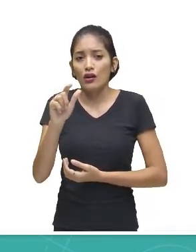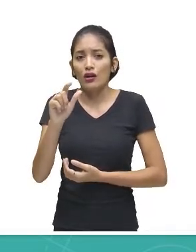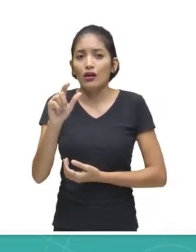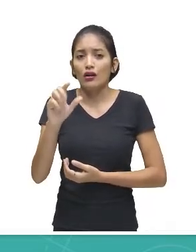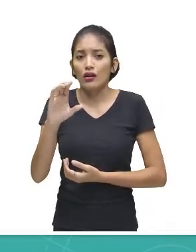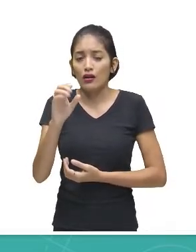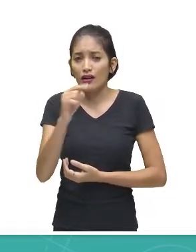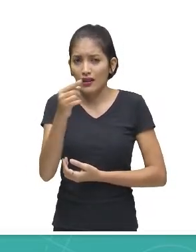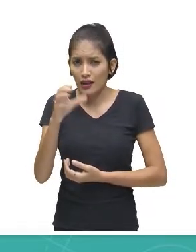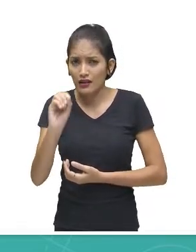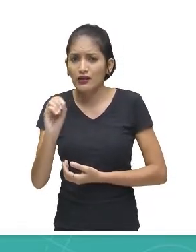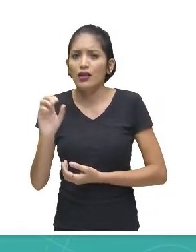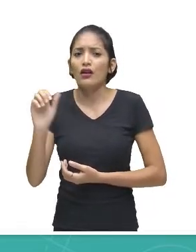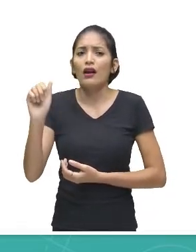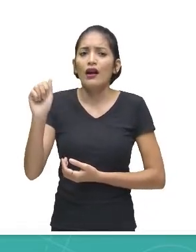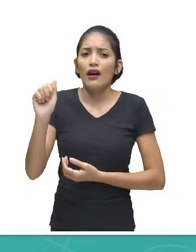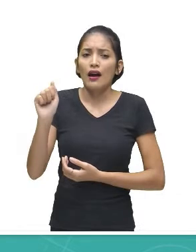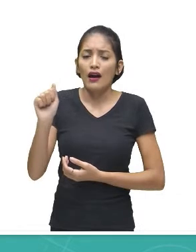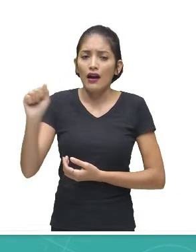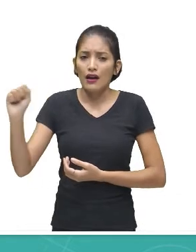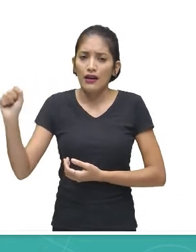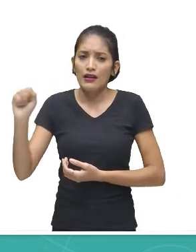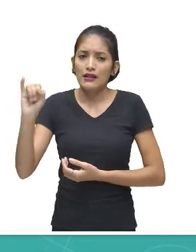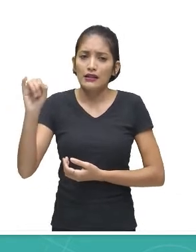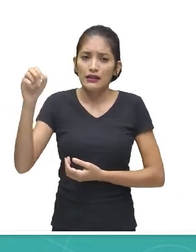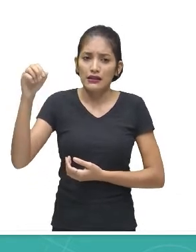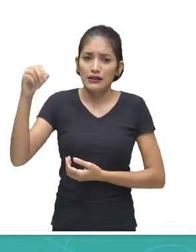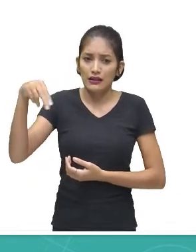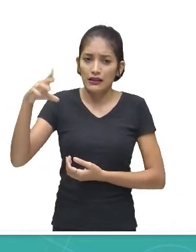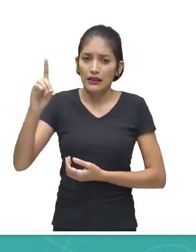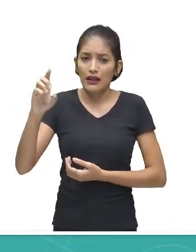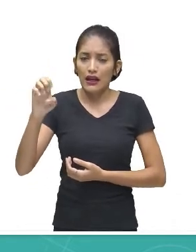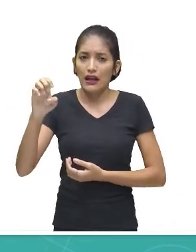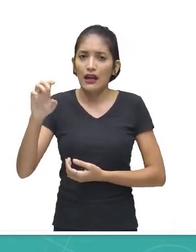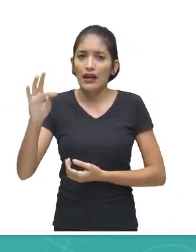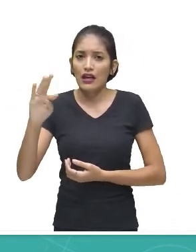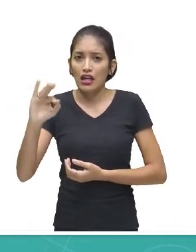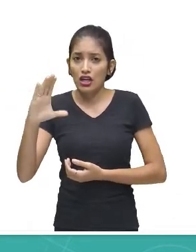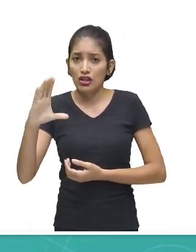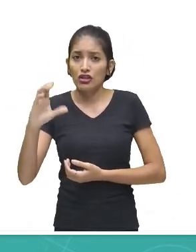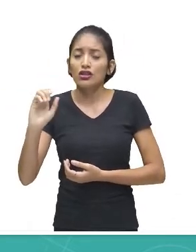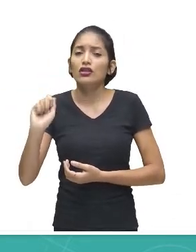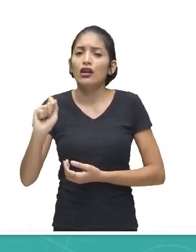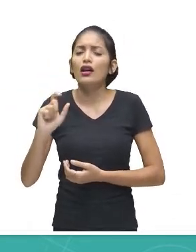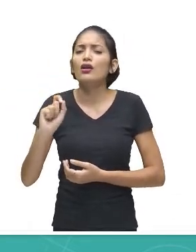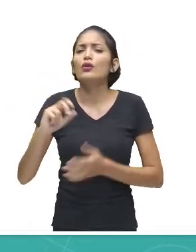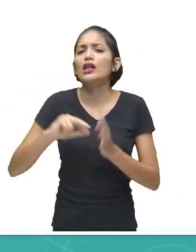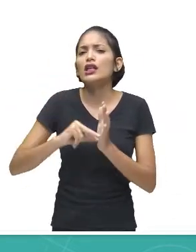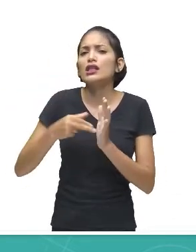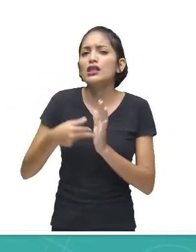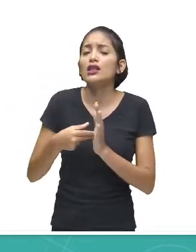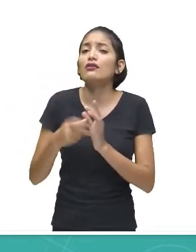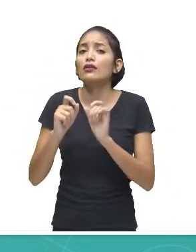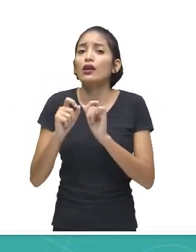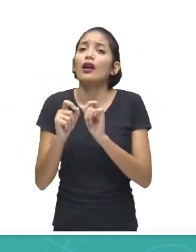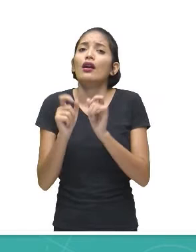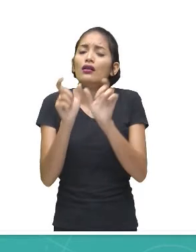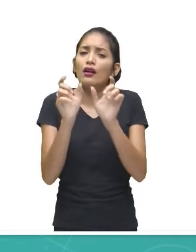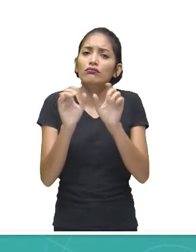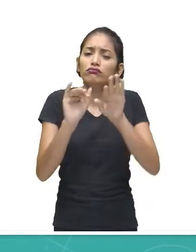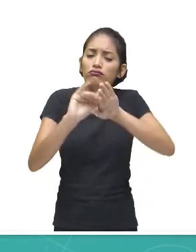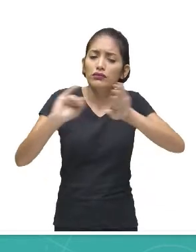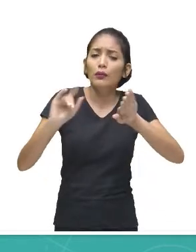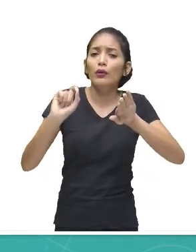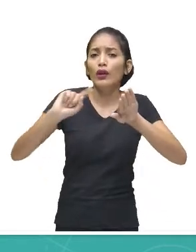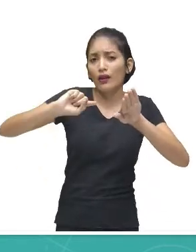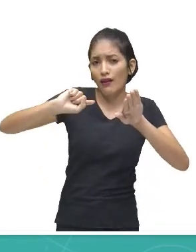assindética. O que significa isso? Significa que eu não tenho uma conjunção. E as orações estão sendo separadas aqui pela